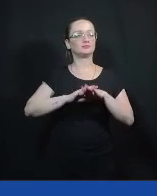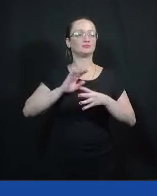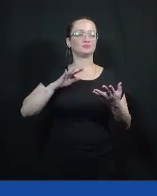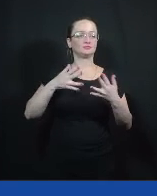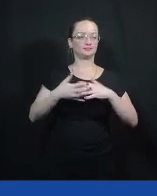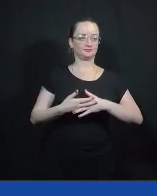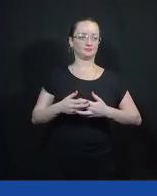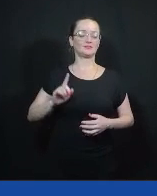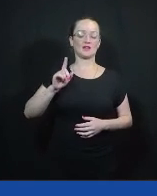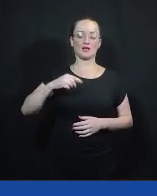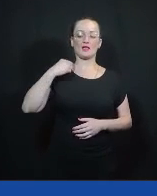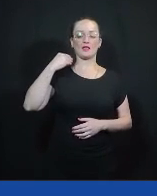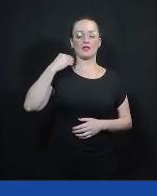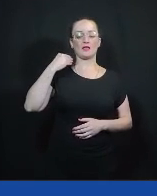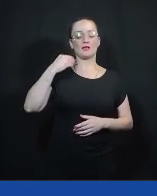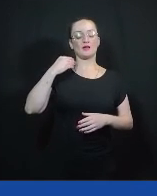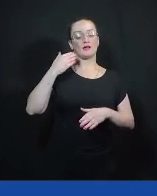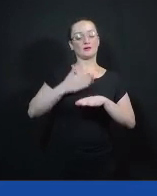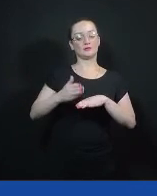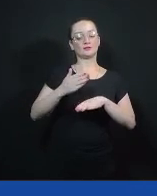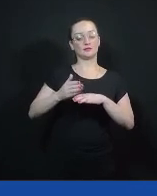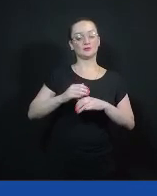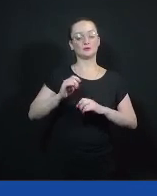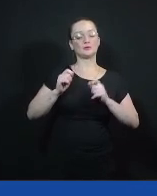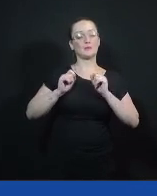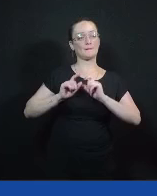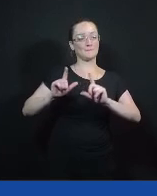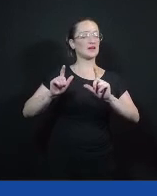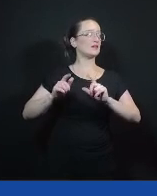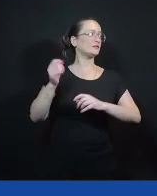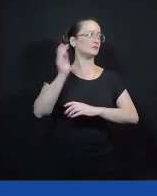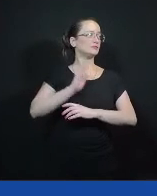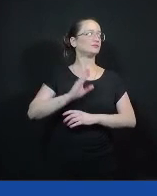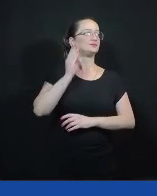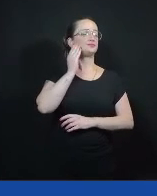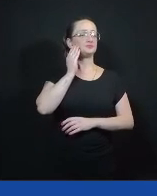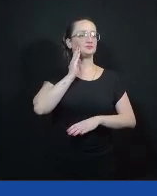cidadania. É um exercício que a imprensa brasileira tenta exercer